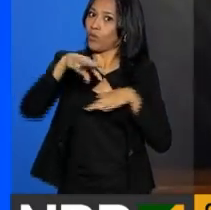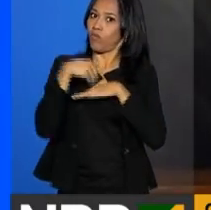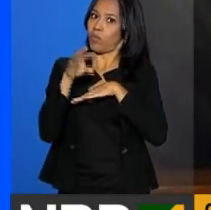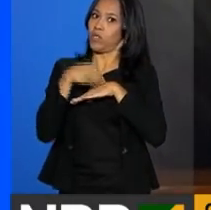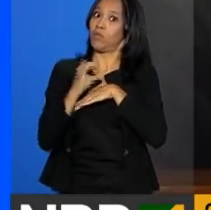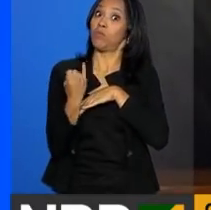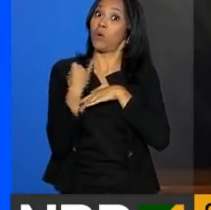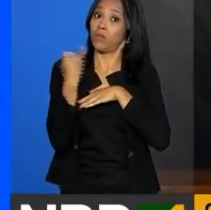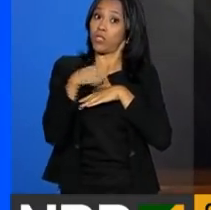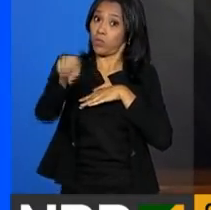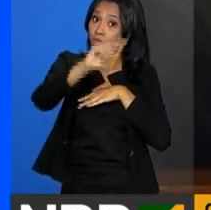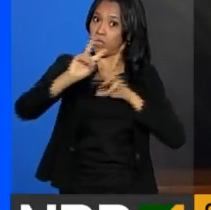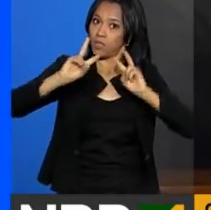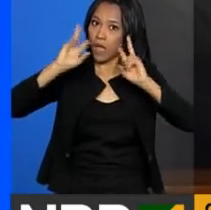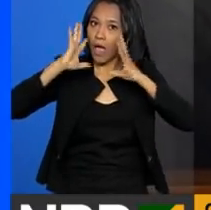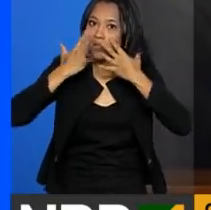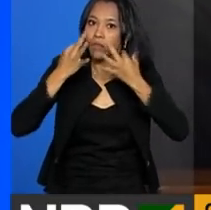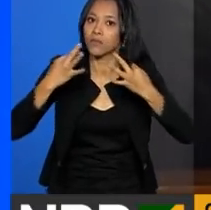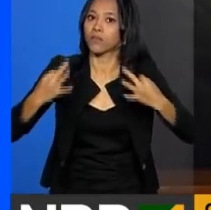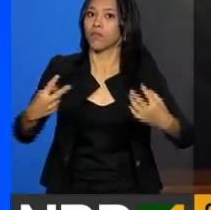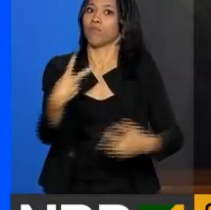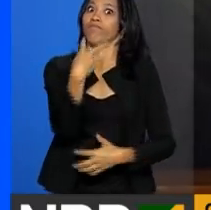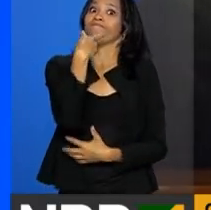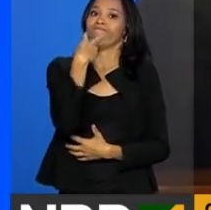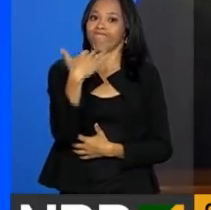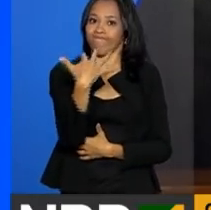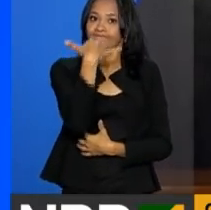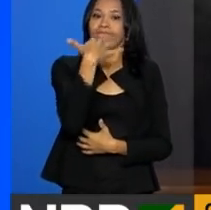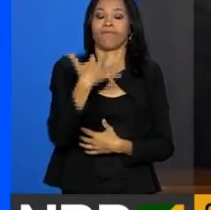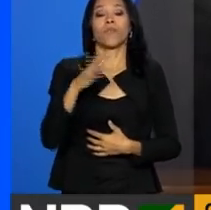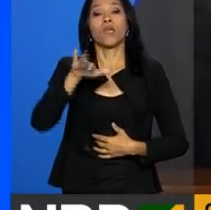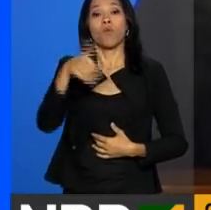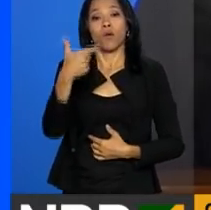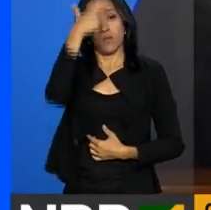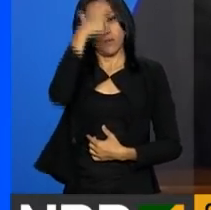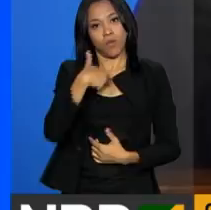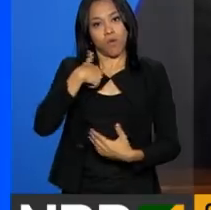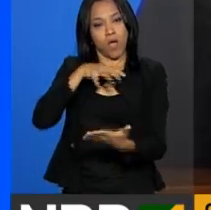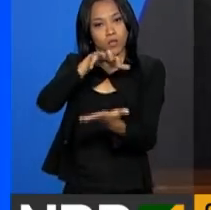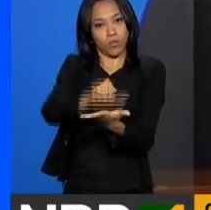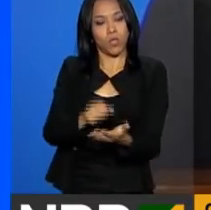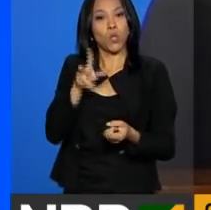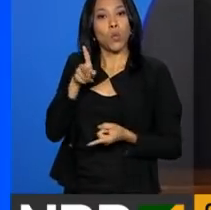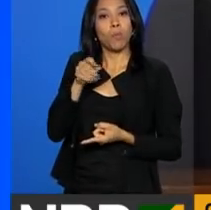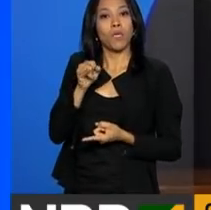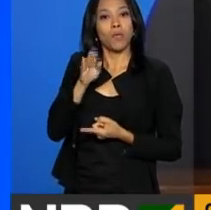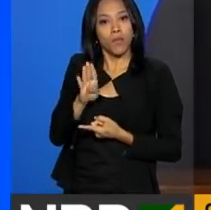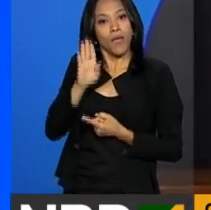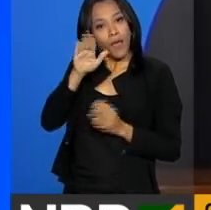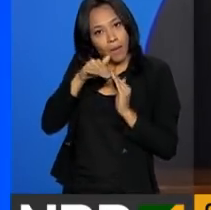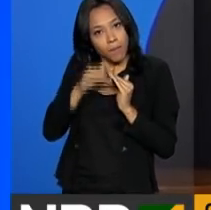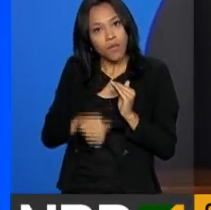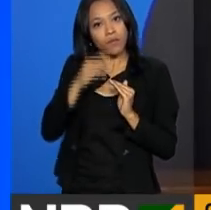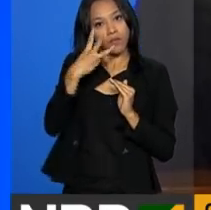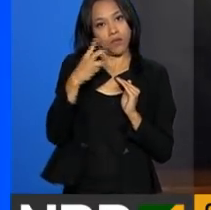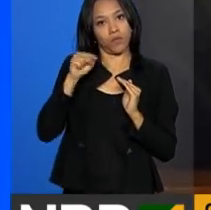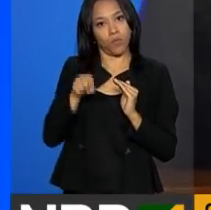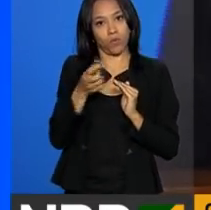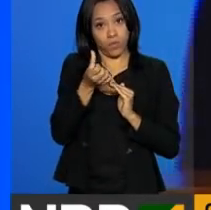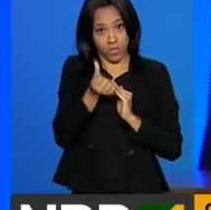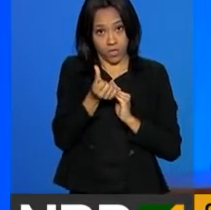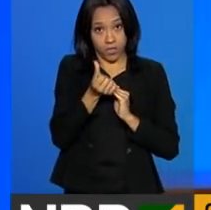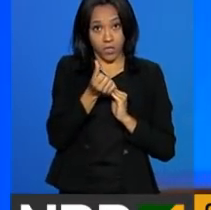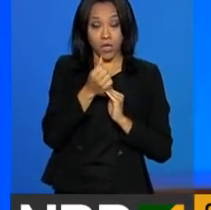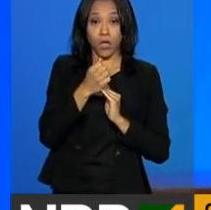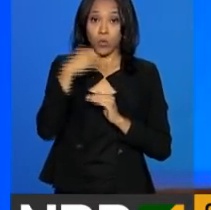para os senhores e senhoras ouvirem quando nós apoiamos o governo ou do pib era menos três pontos 6 no